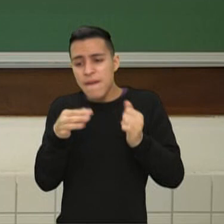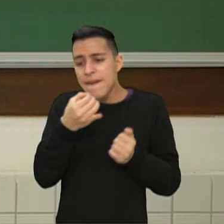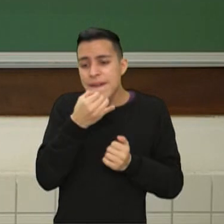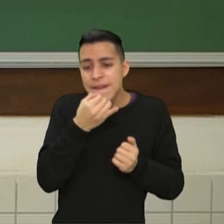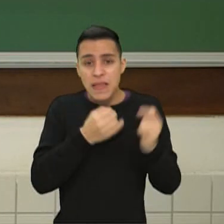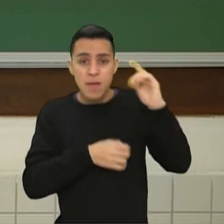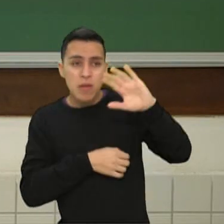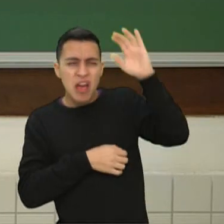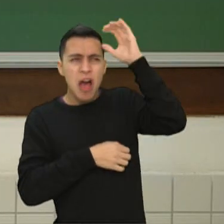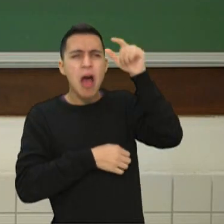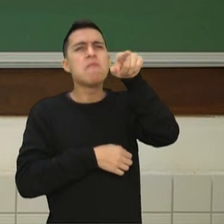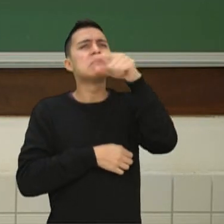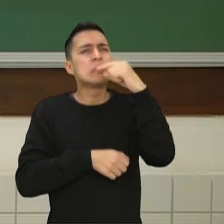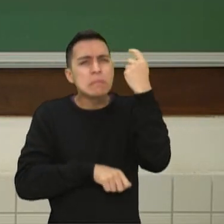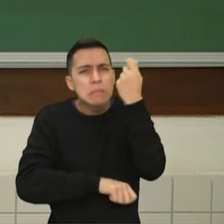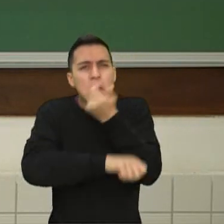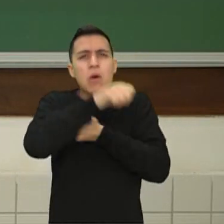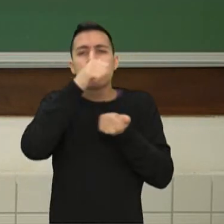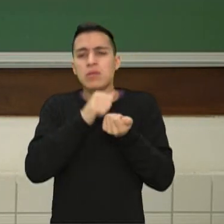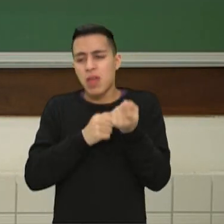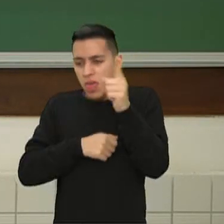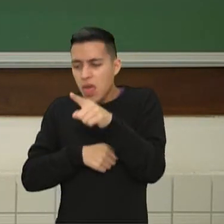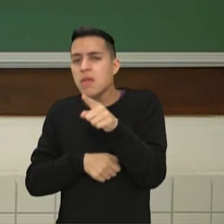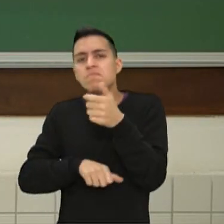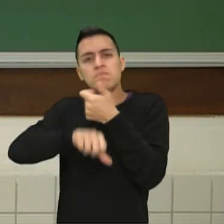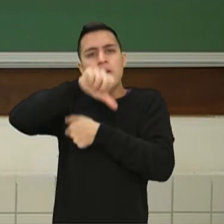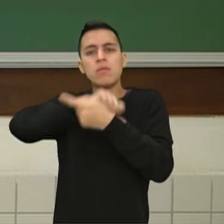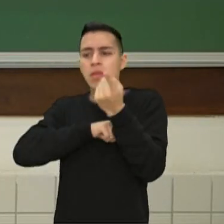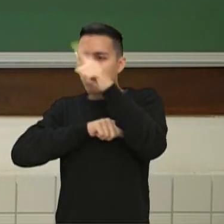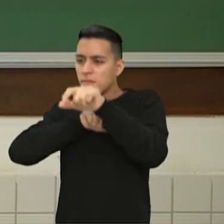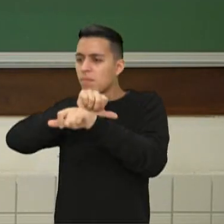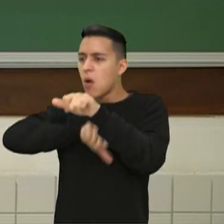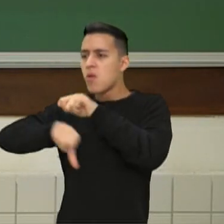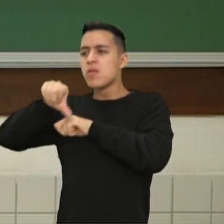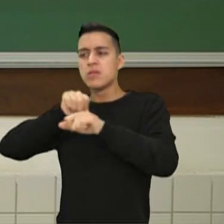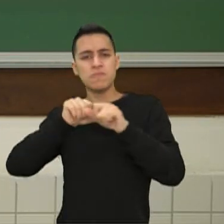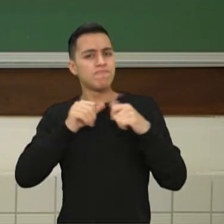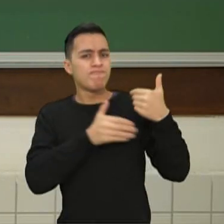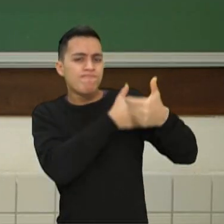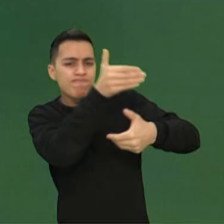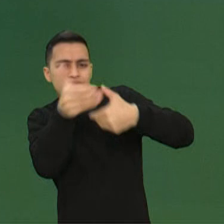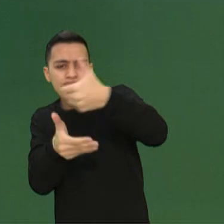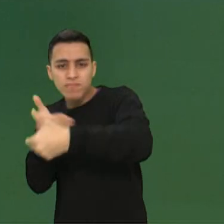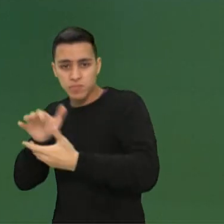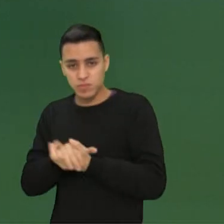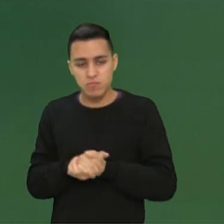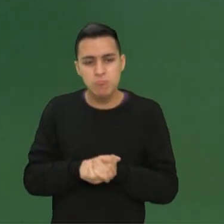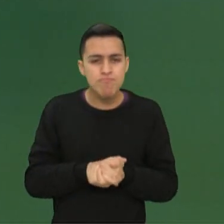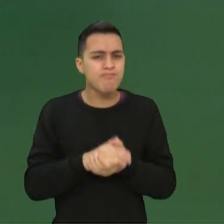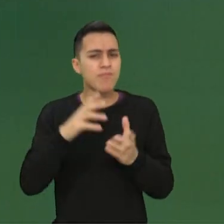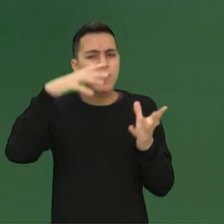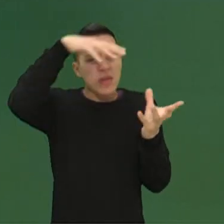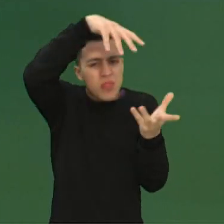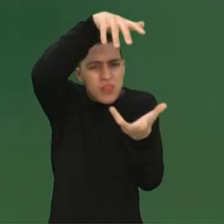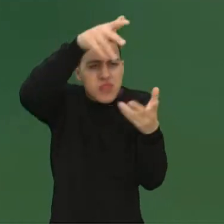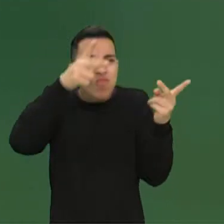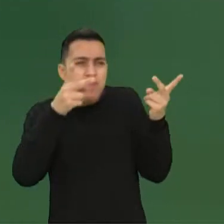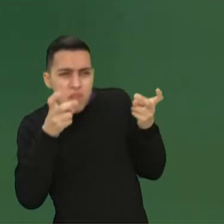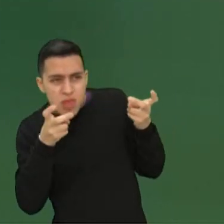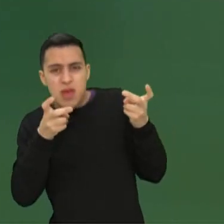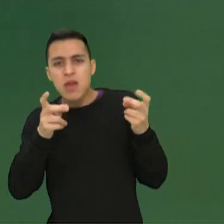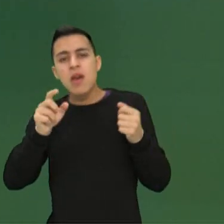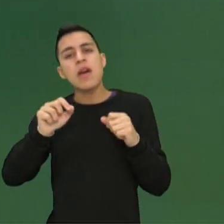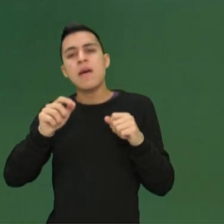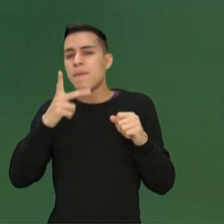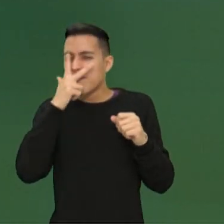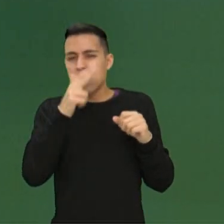a consciência do ser humano no mundo vai mudando também, tá? As percepções do mundo mudam conforme